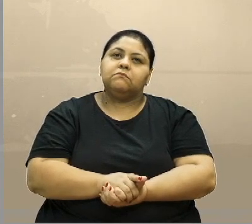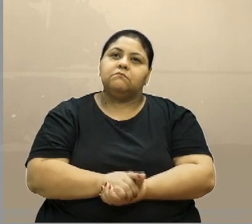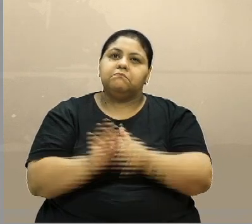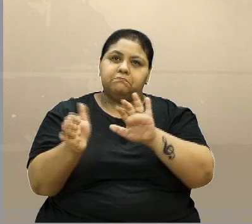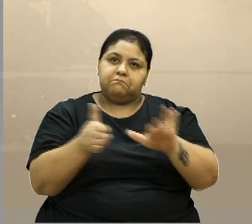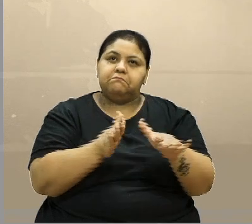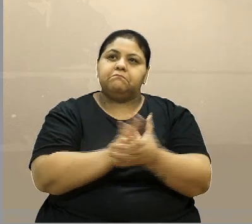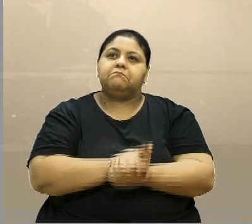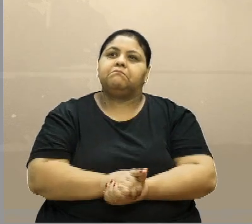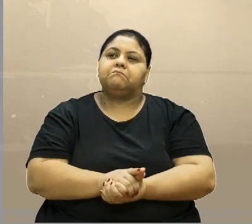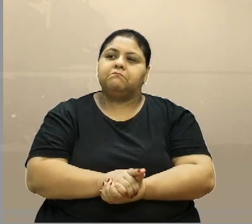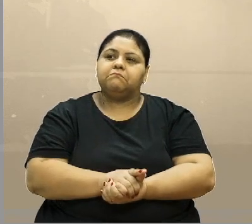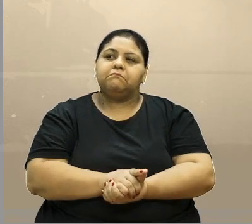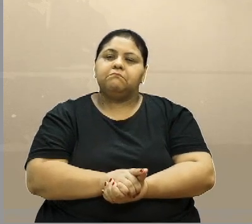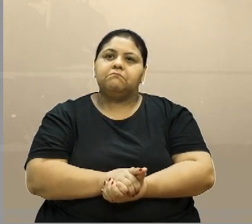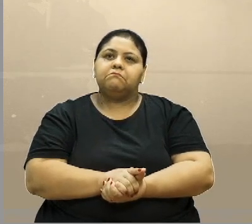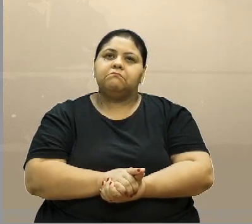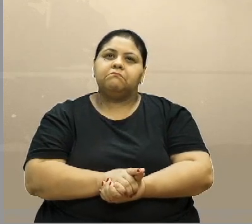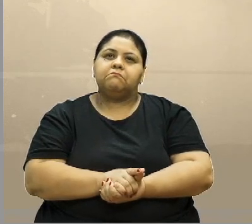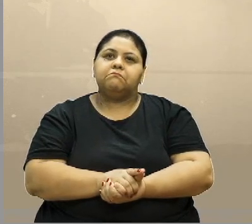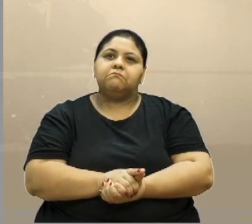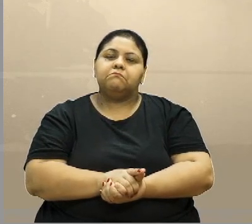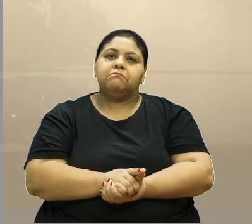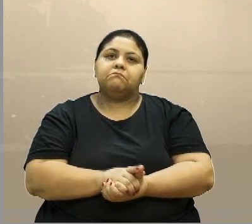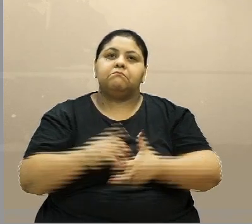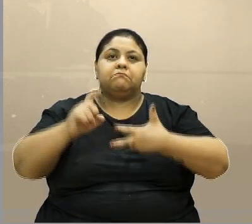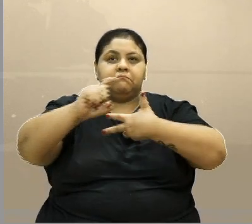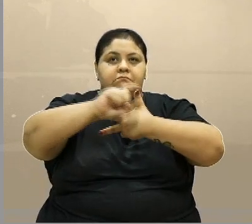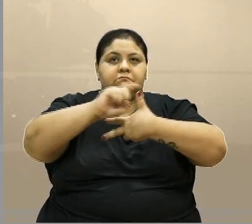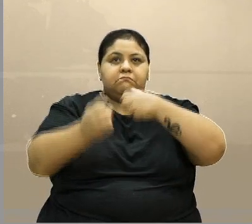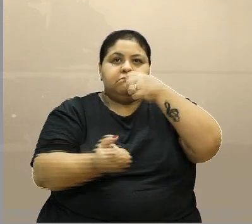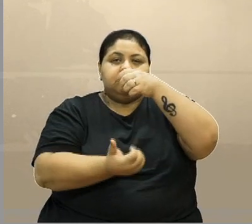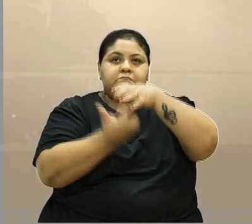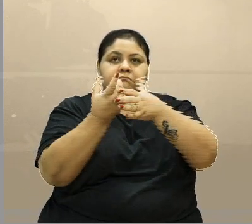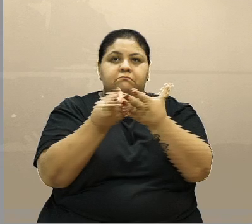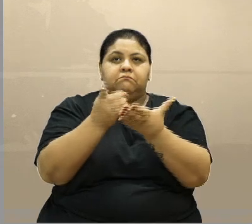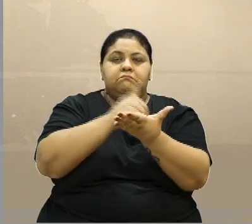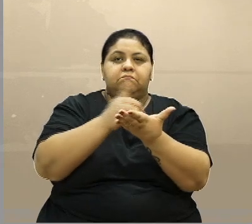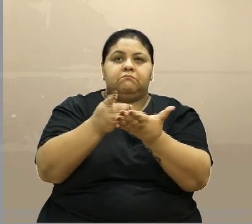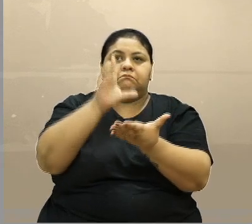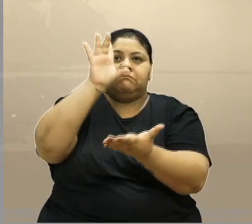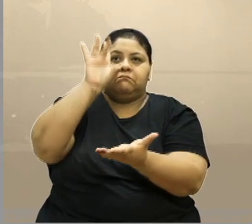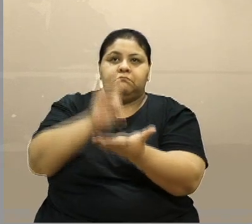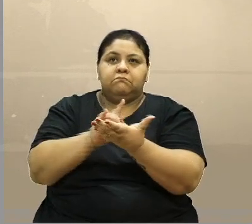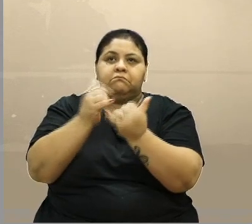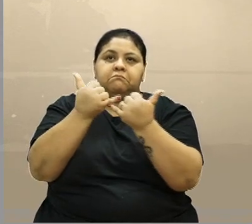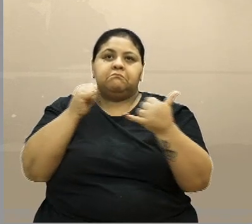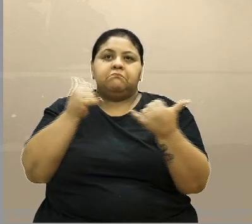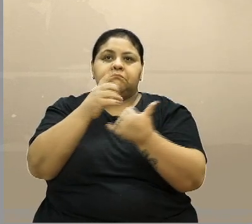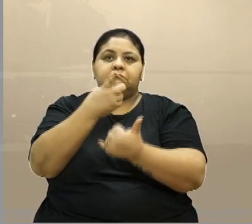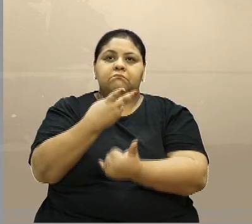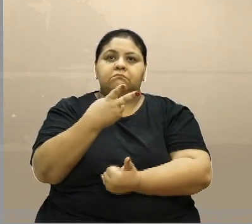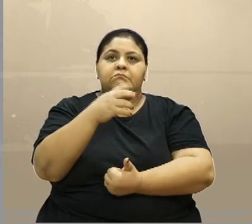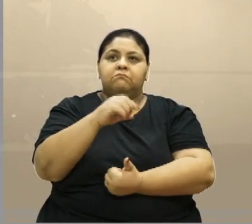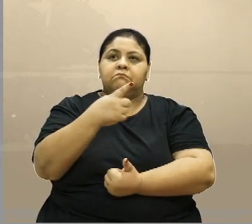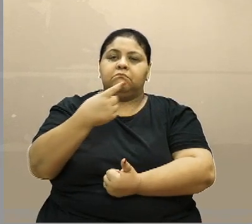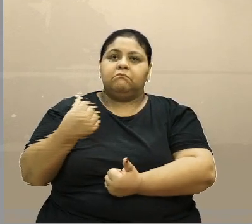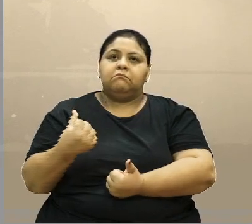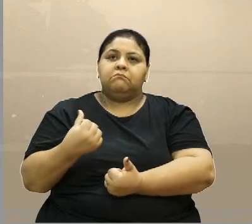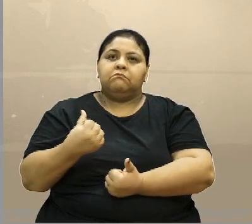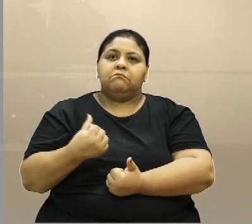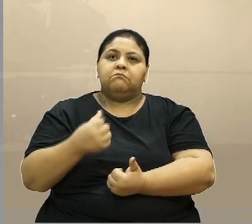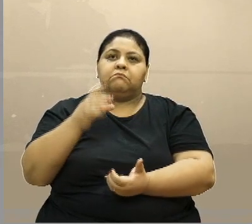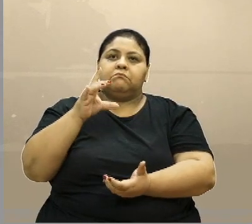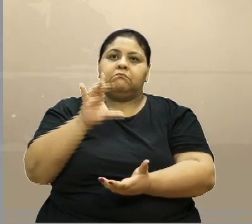Pode seguir. No Executivo ainda, criamos o Diário Oficial Eletrônico em 2016. Instalamos